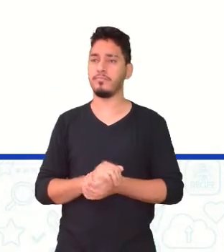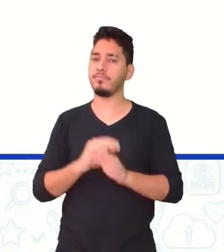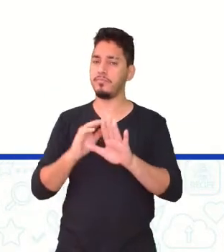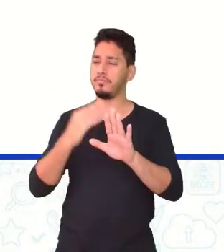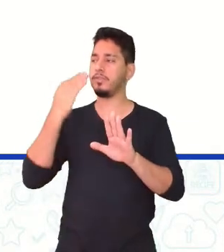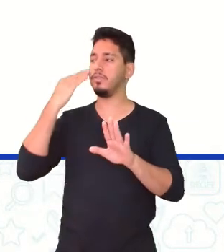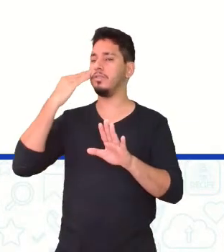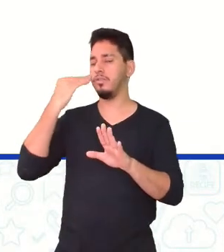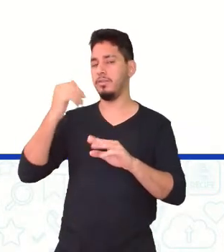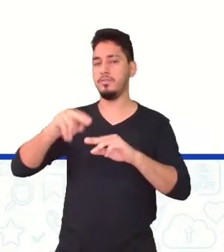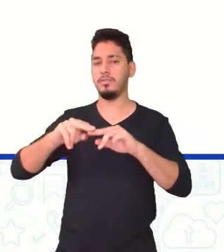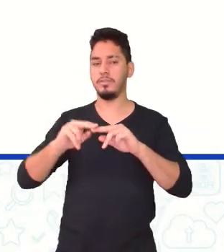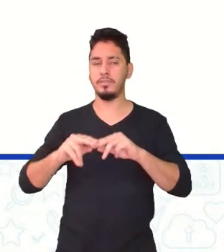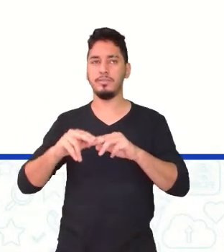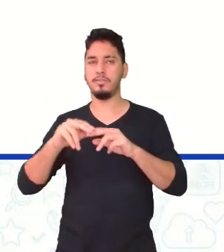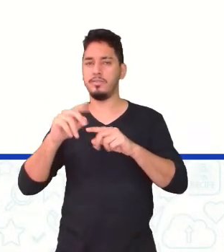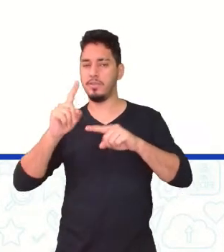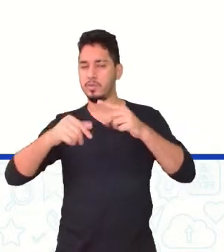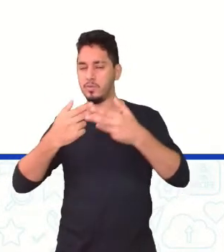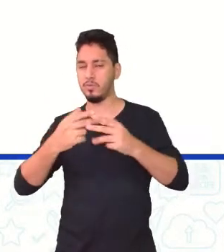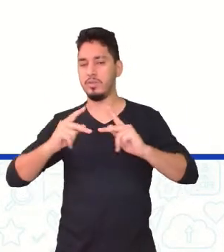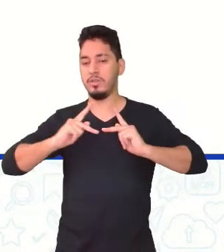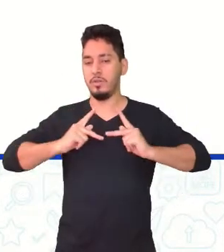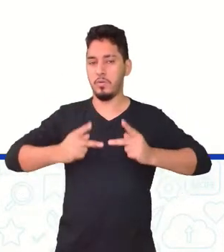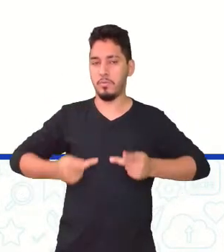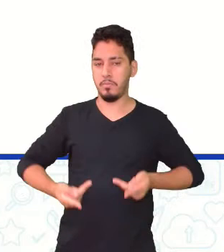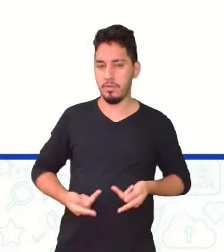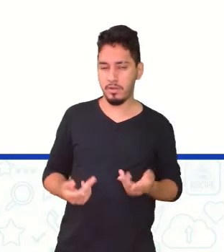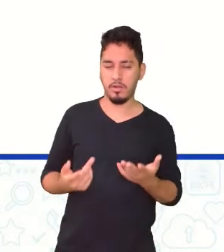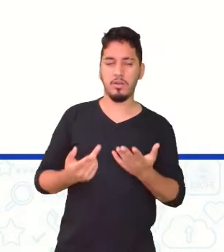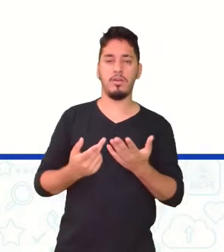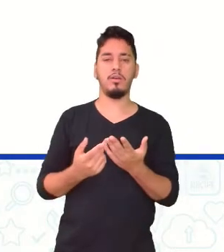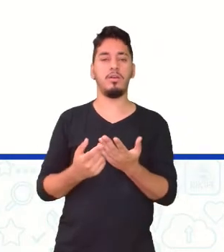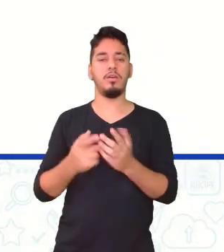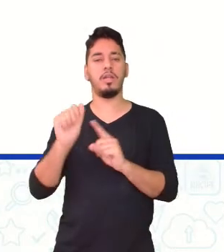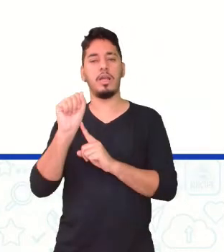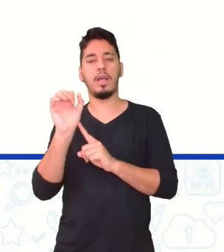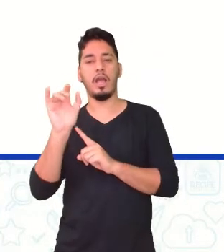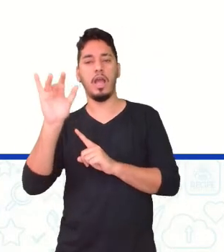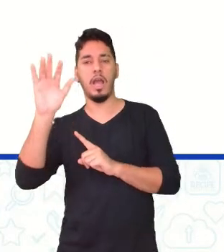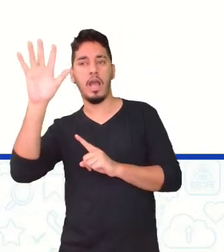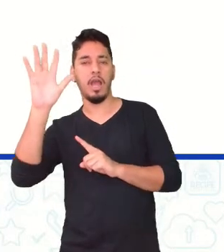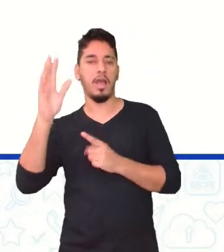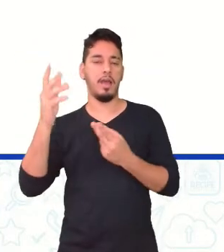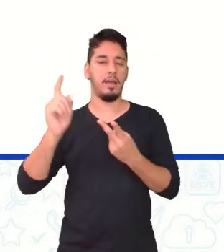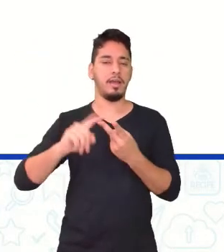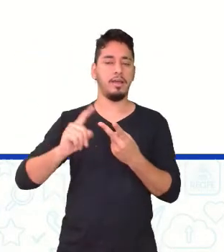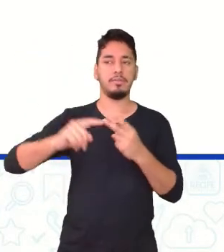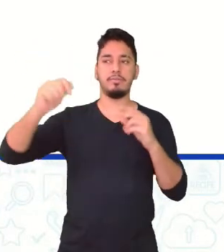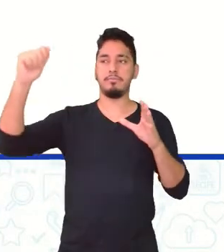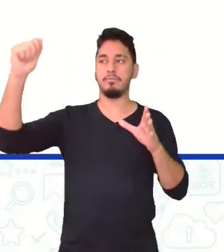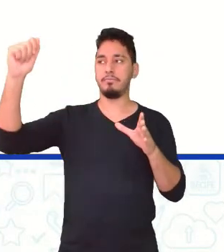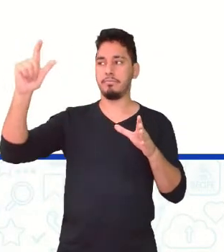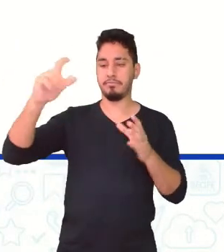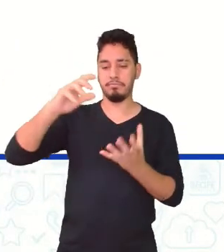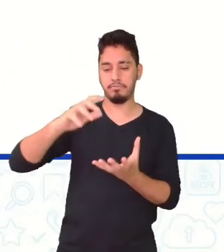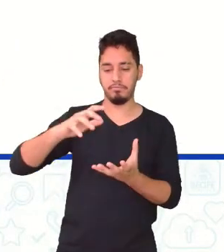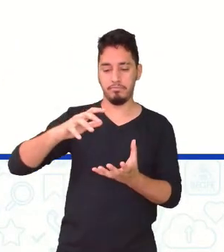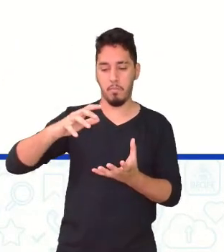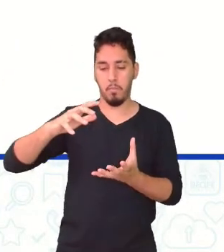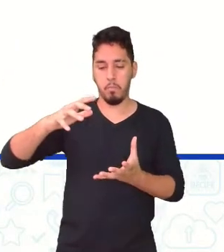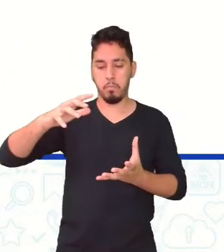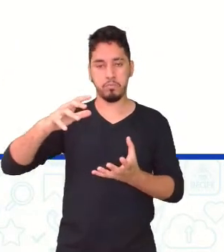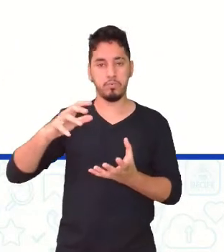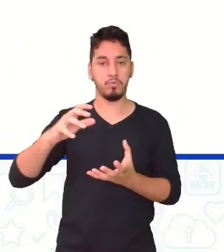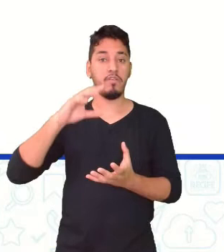já sabe, devido às atividades humanas, né, de emissão de gases de efeito estufa, o aquecimento global, ele está cada vez